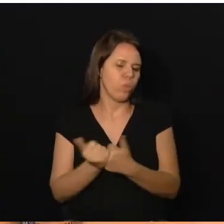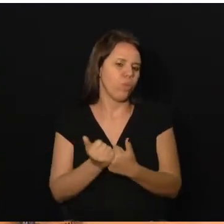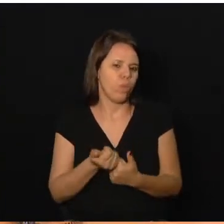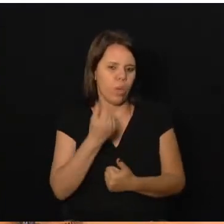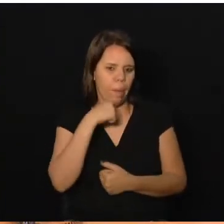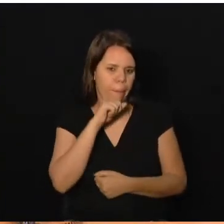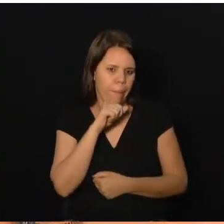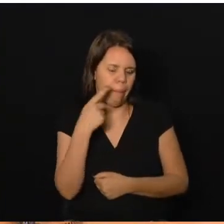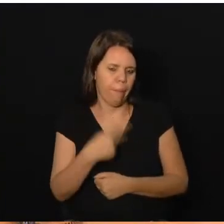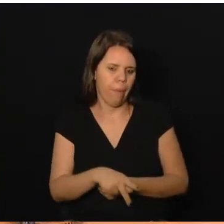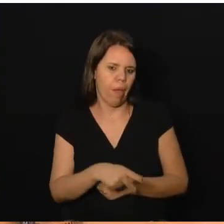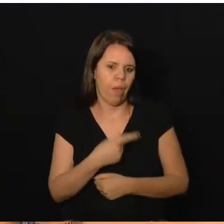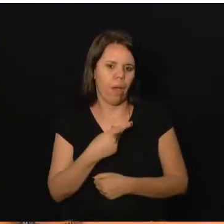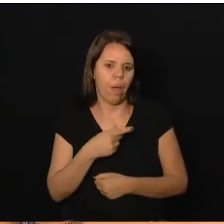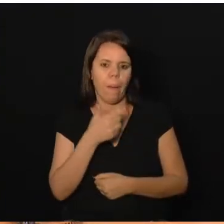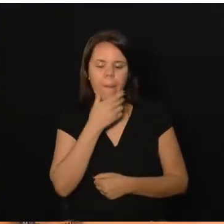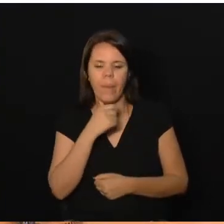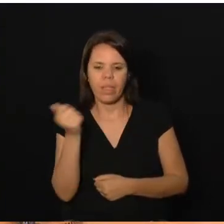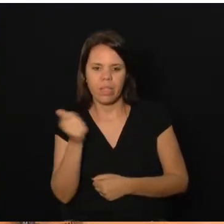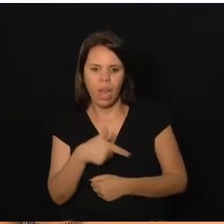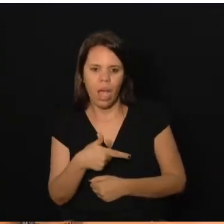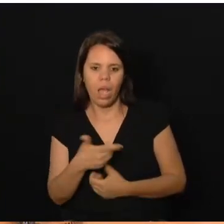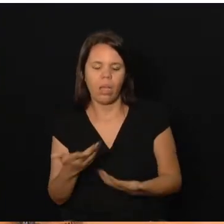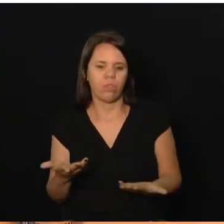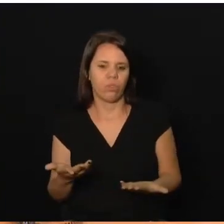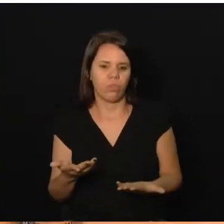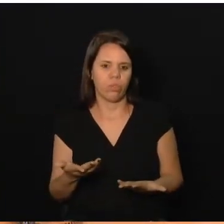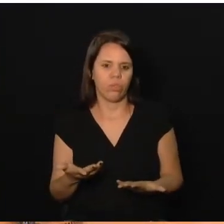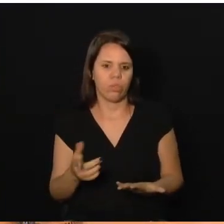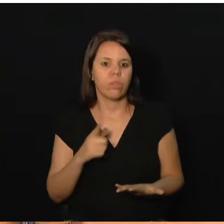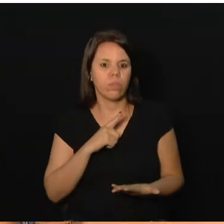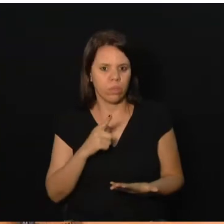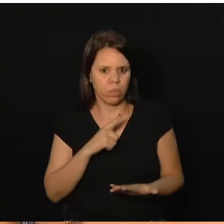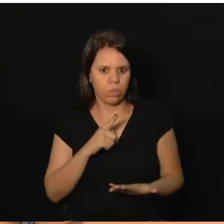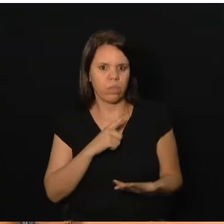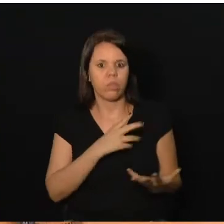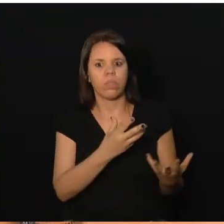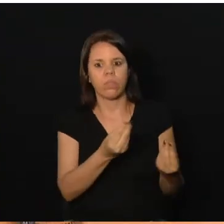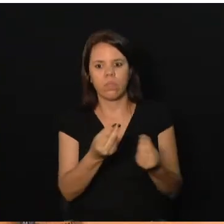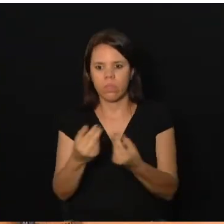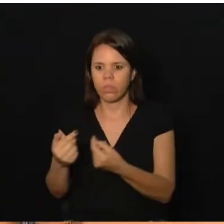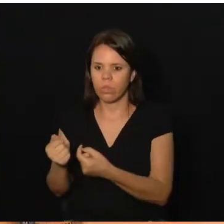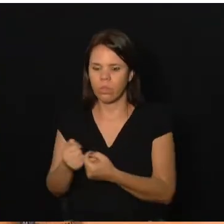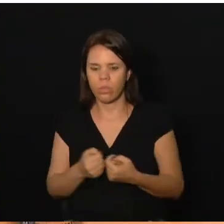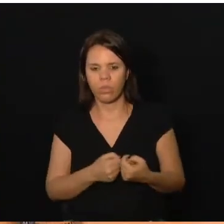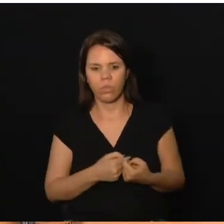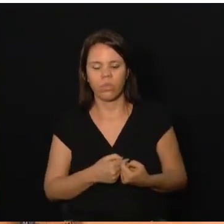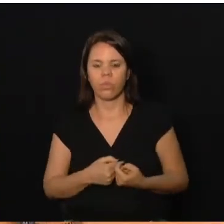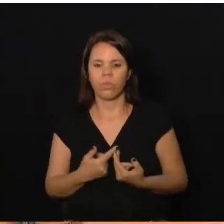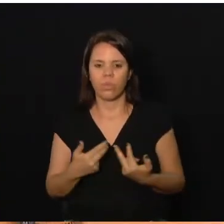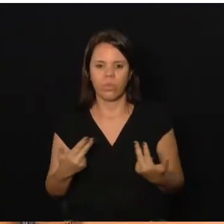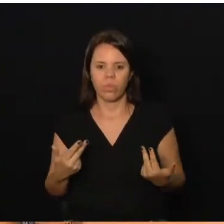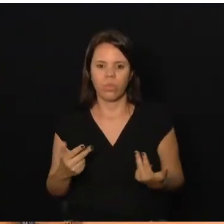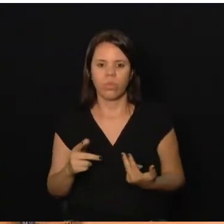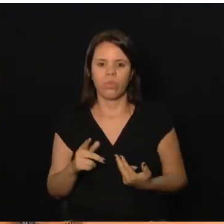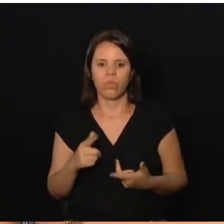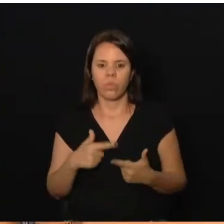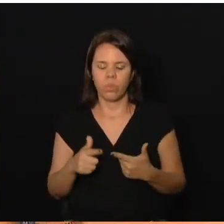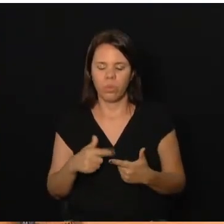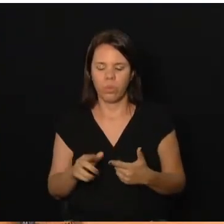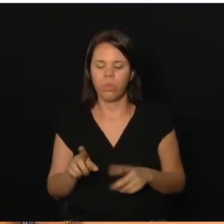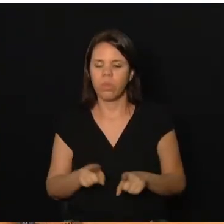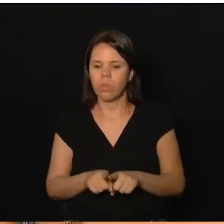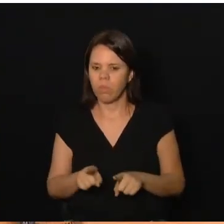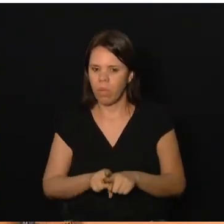exemplo. Eu estou falando de padrasto e madrasta porque existem muito, né, muito essa questão. E o que acontece